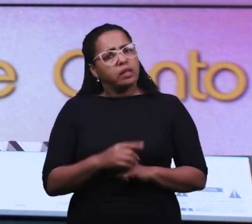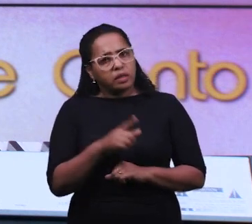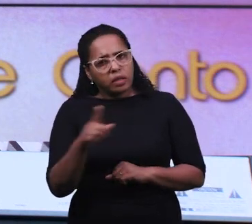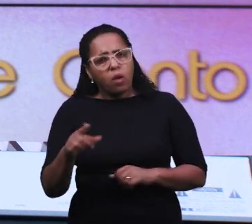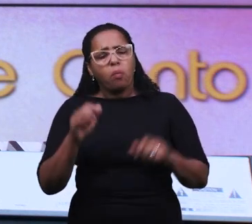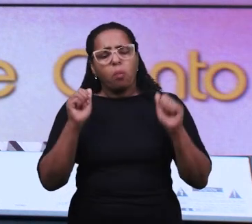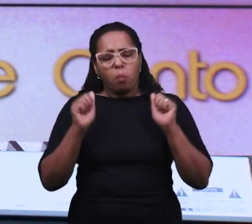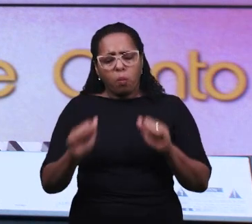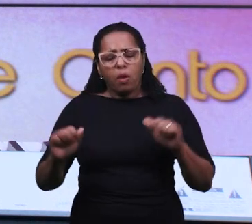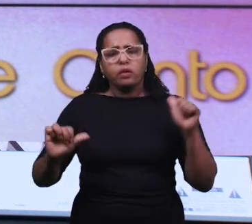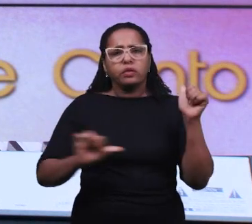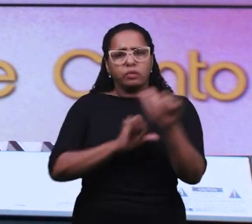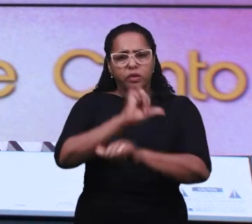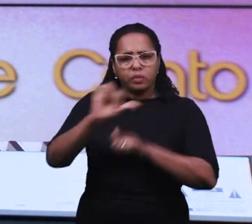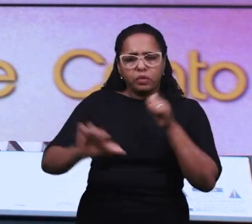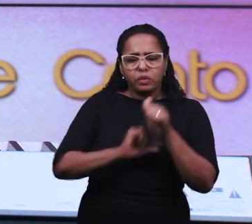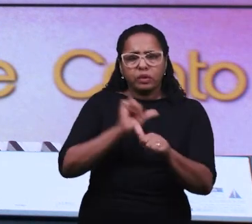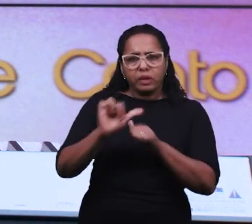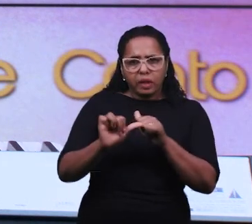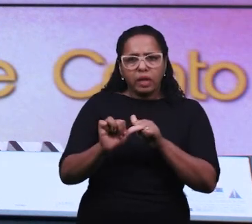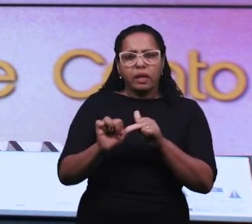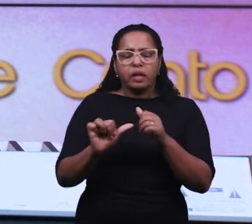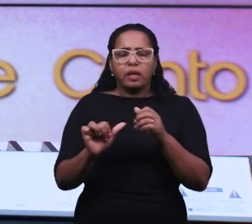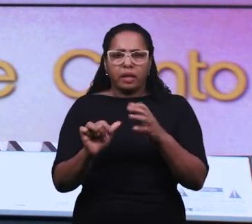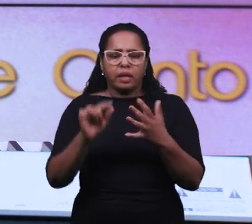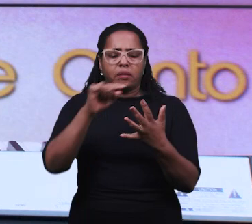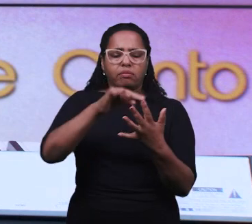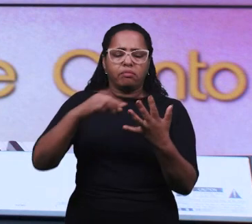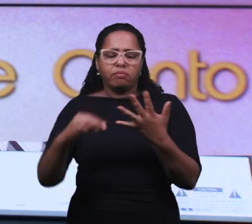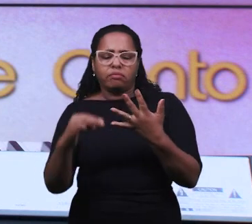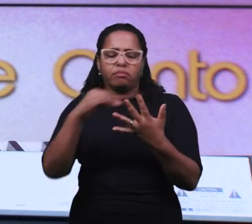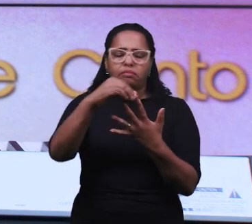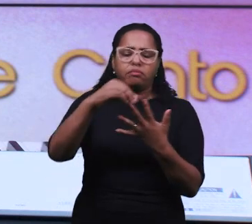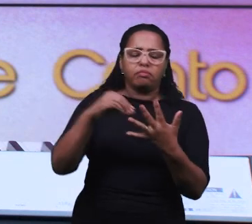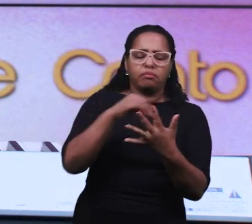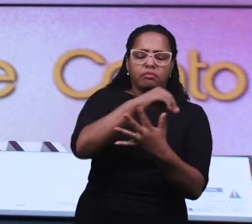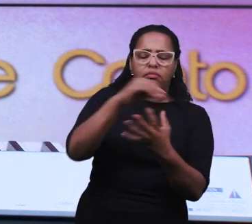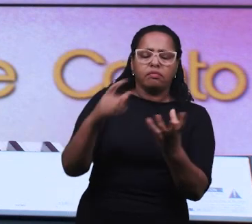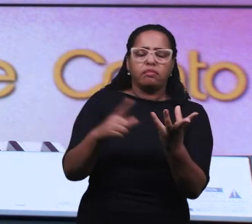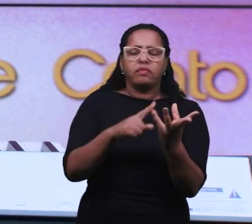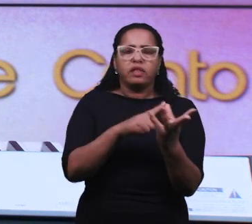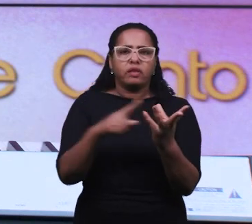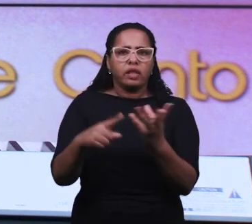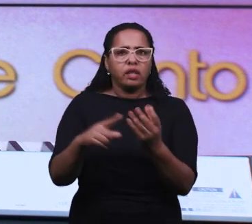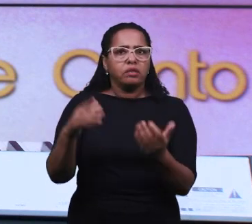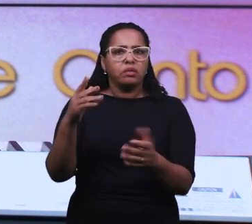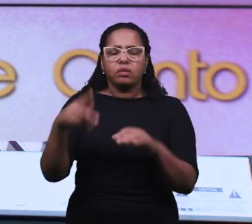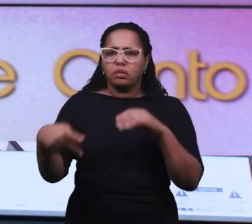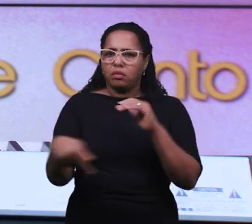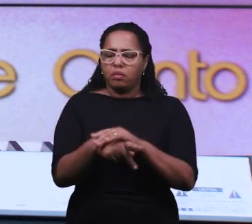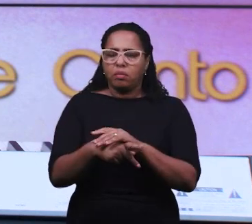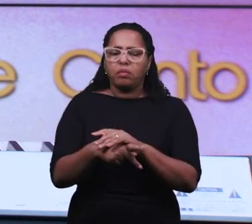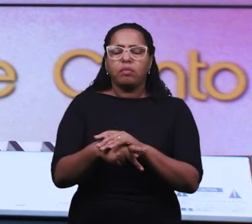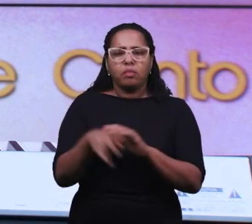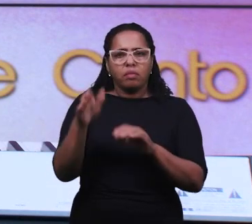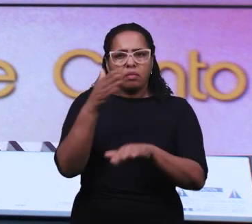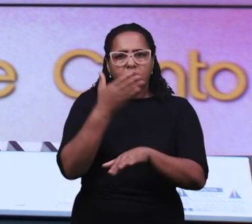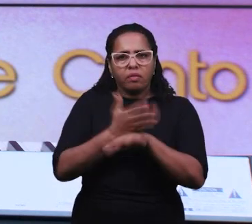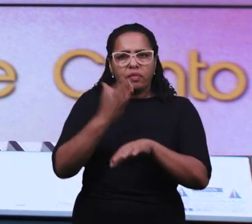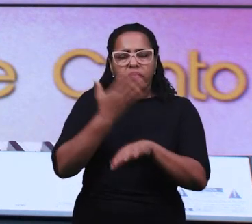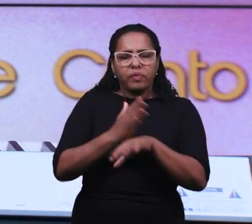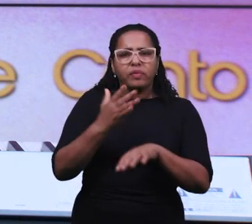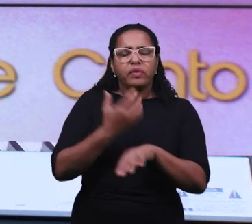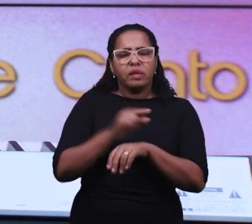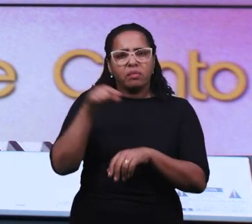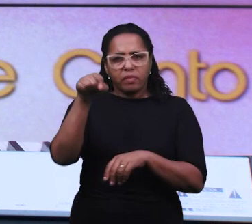podem mudar essa posição das vogais, a ordem das vogais, e fazer os próprios exercícios para que